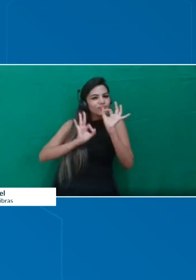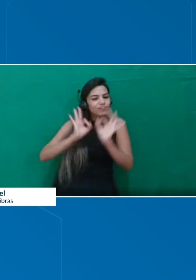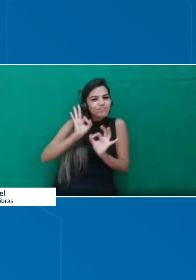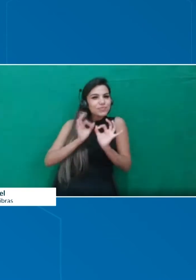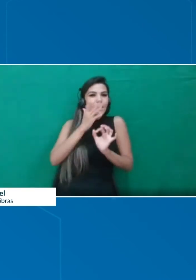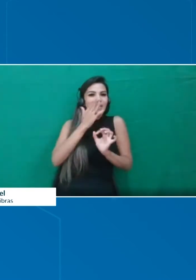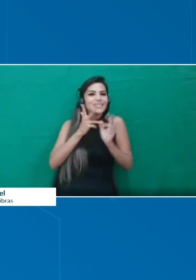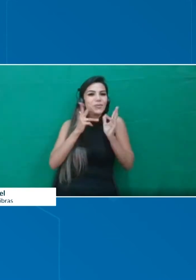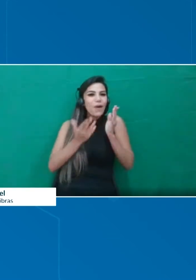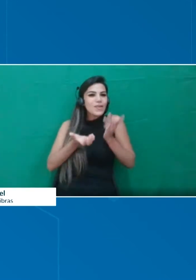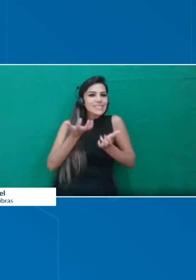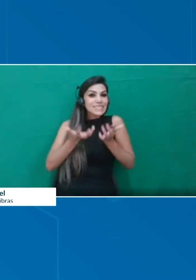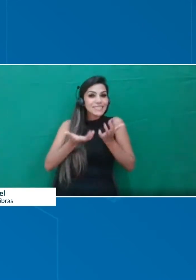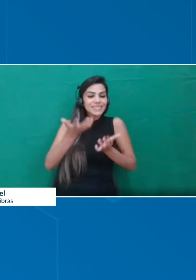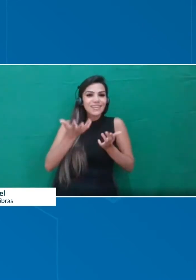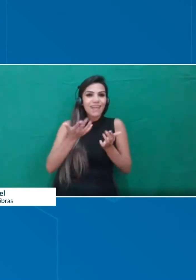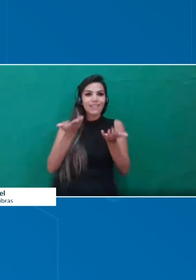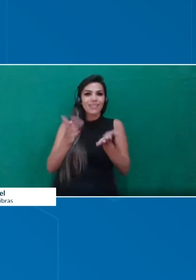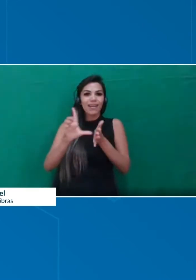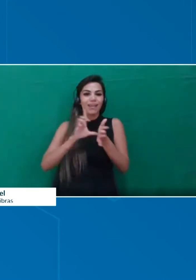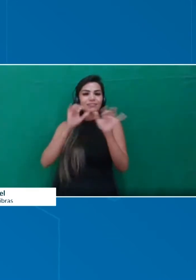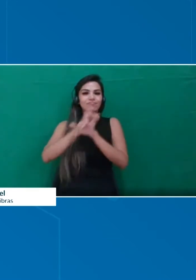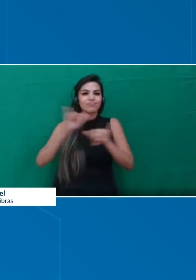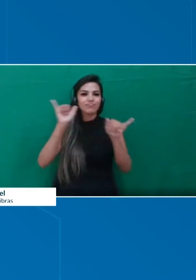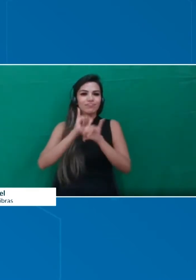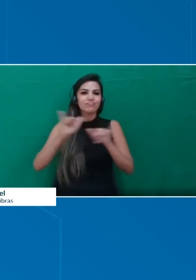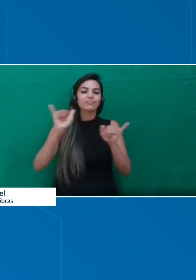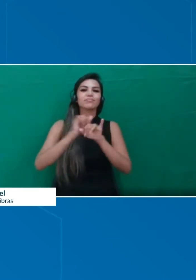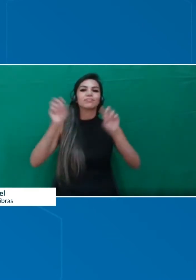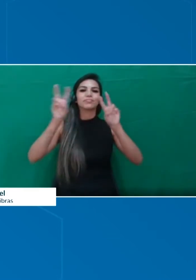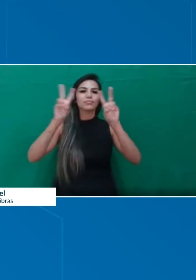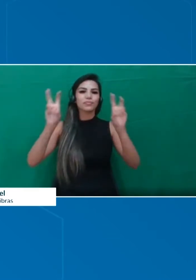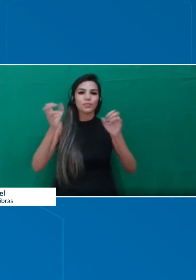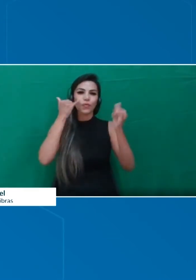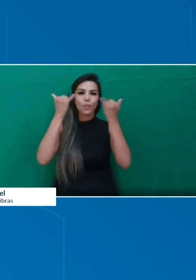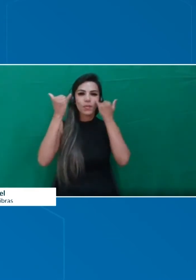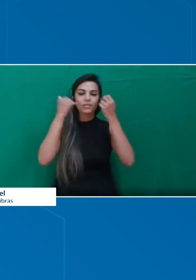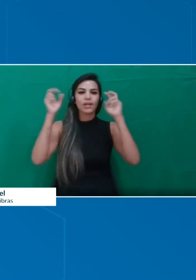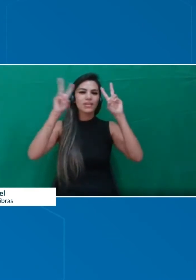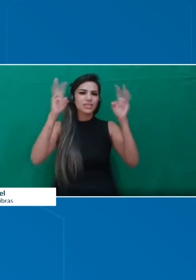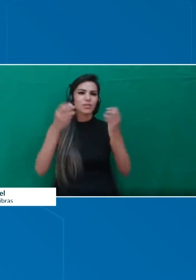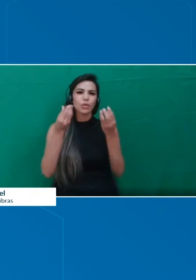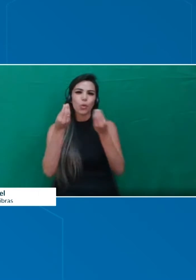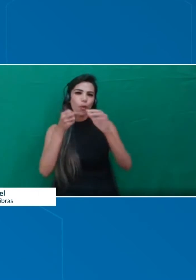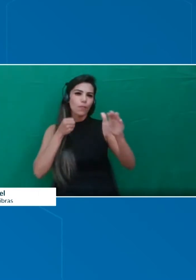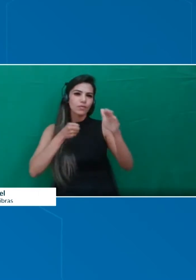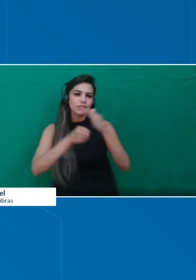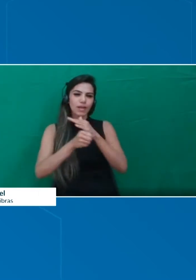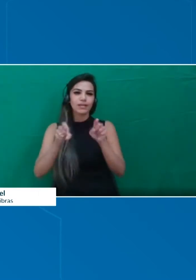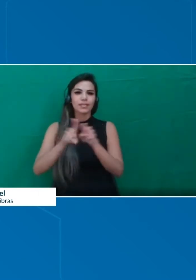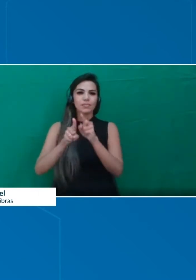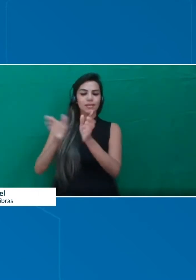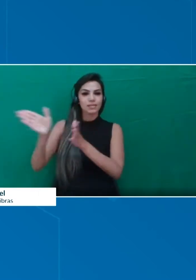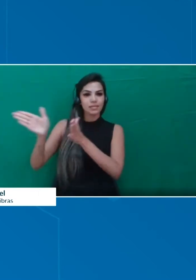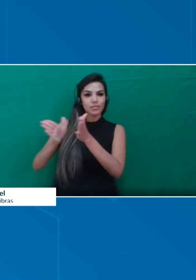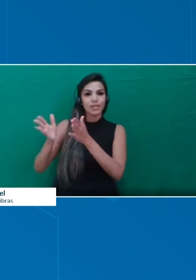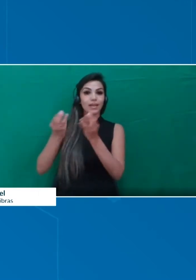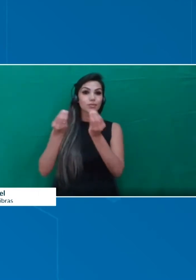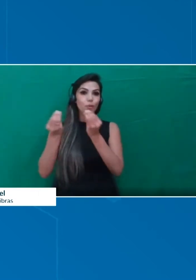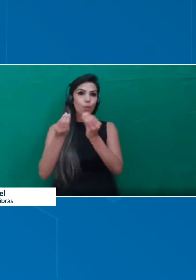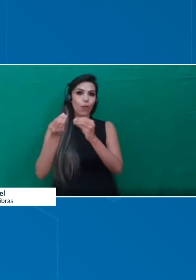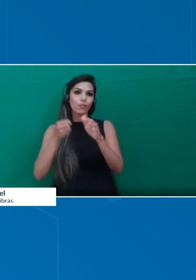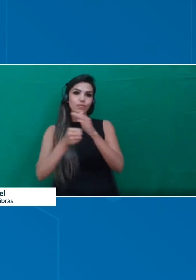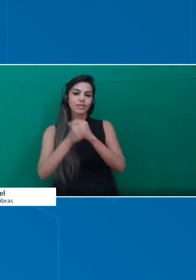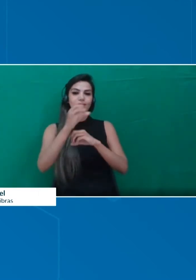algumas informações sobre cursos, ingresso, sistema de cotas, acessibilidade e permanência na UFG.